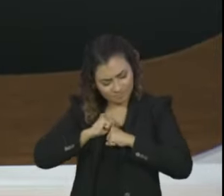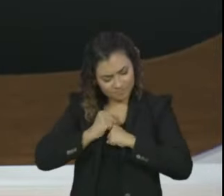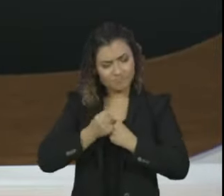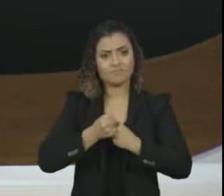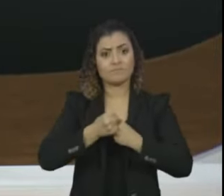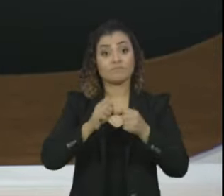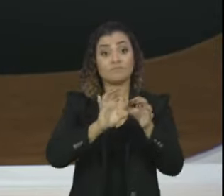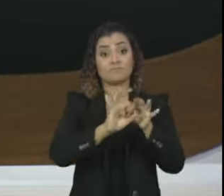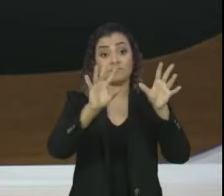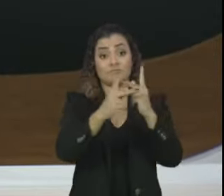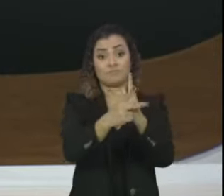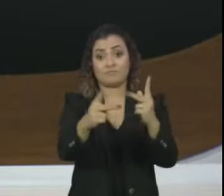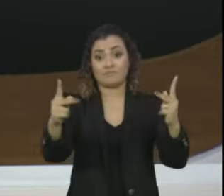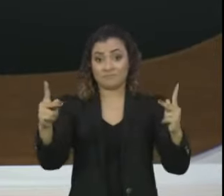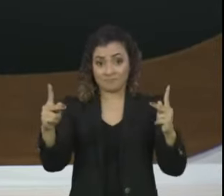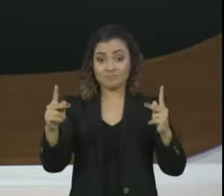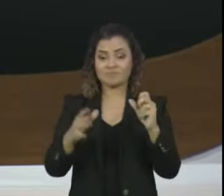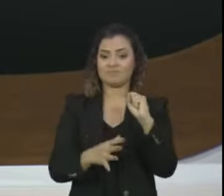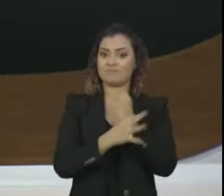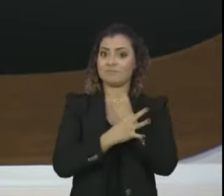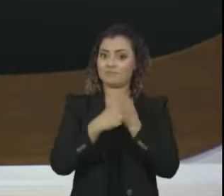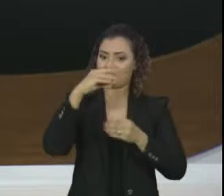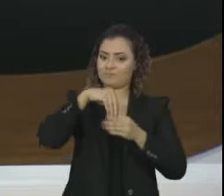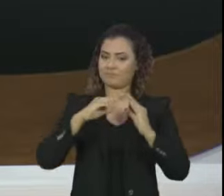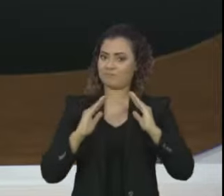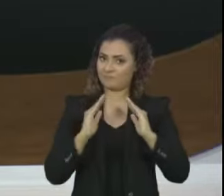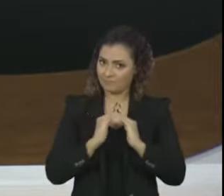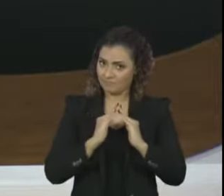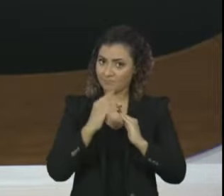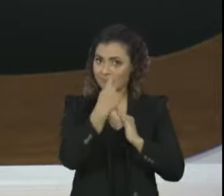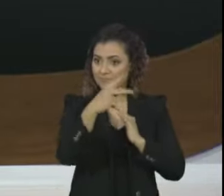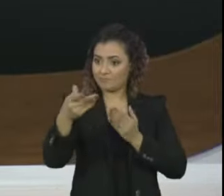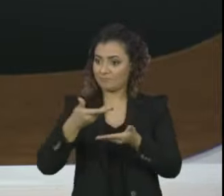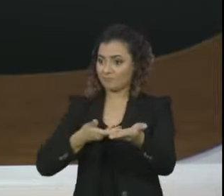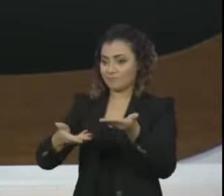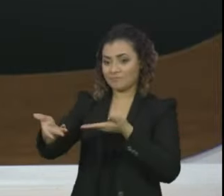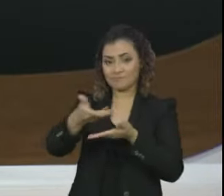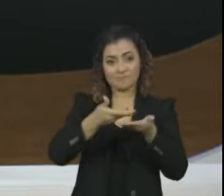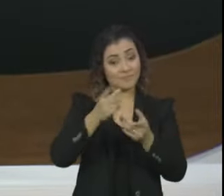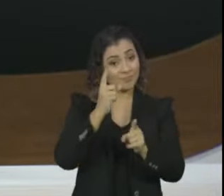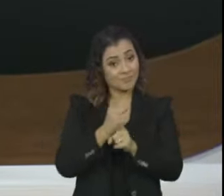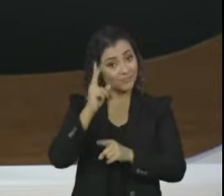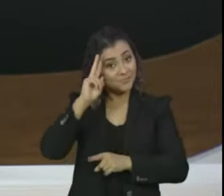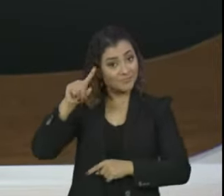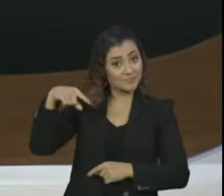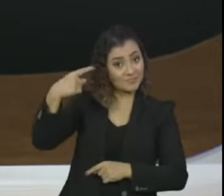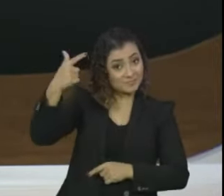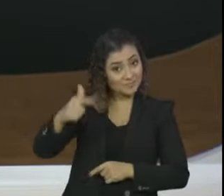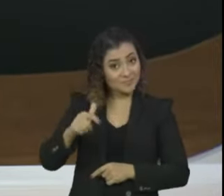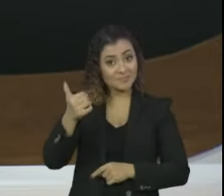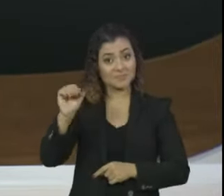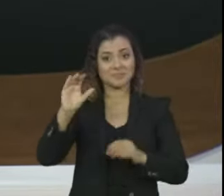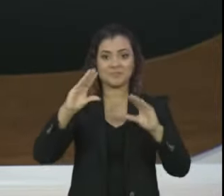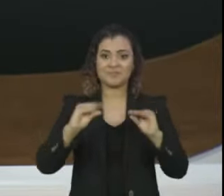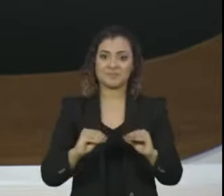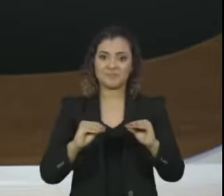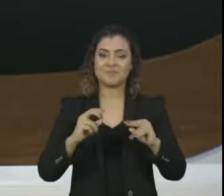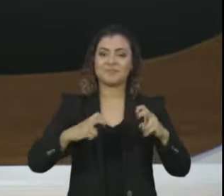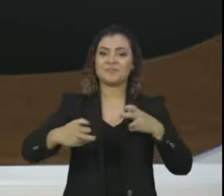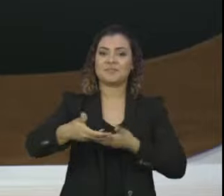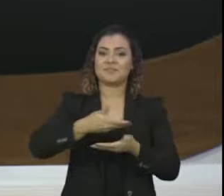Exerça com plena liberdade e segurança para você e para o próximo até a próxima segunda-feira às dez da noite